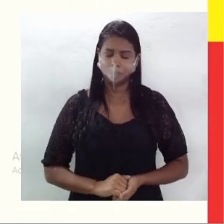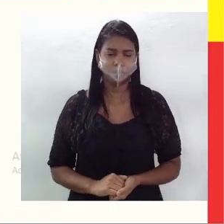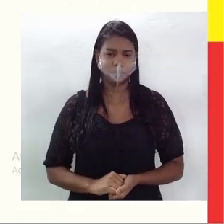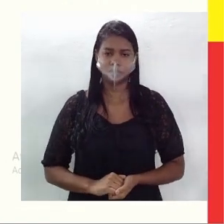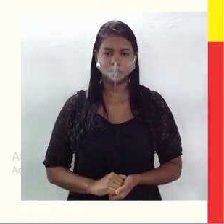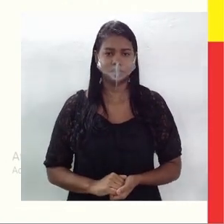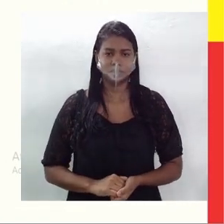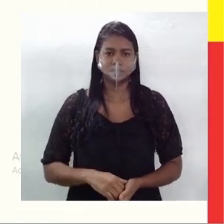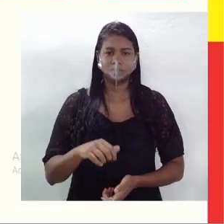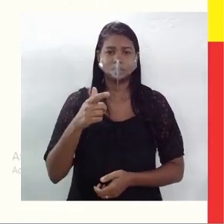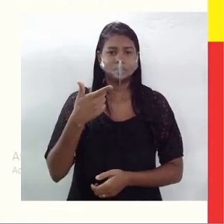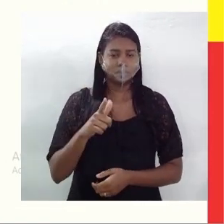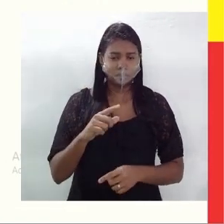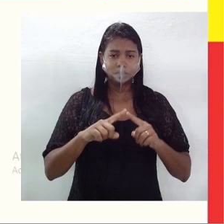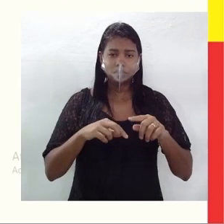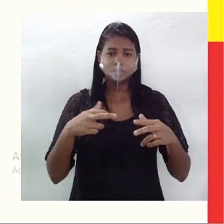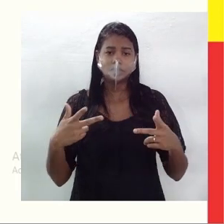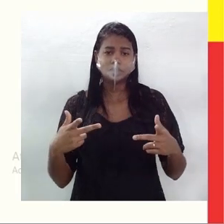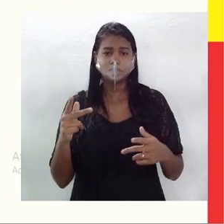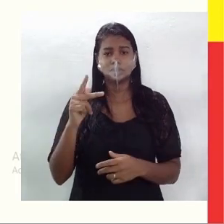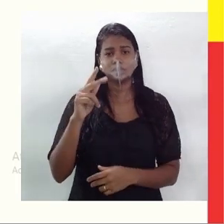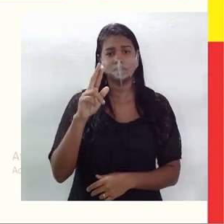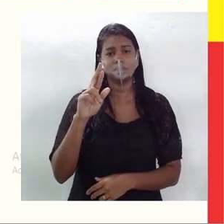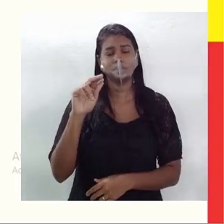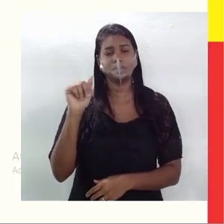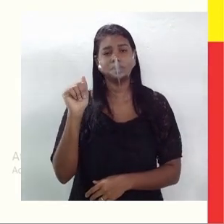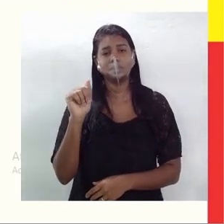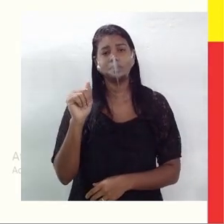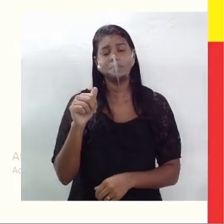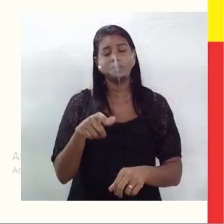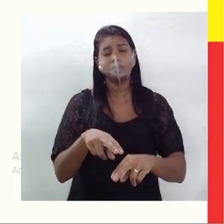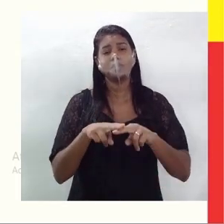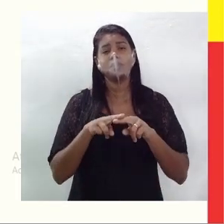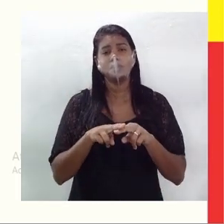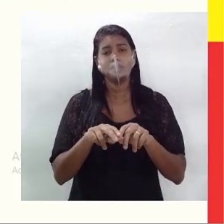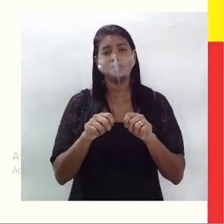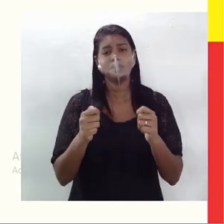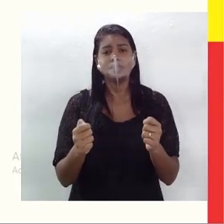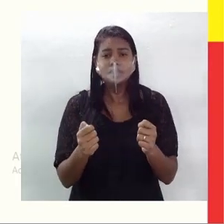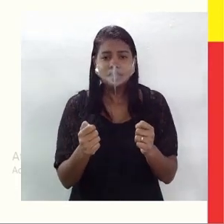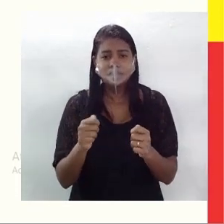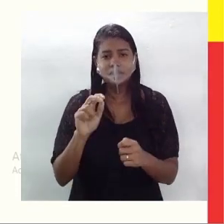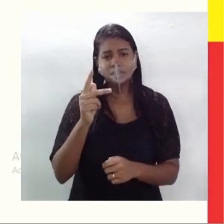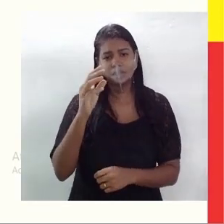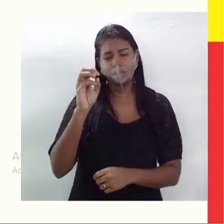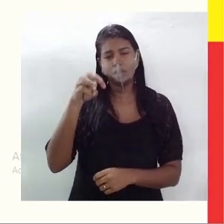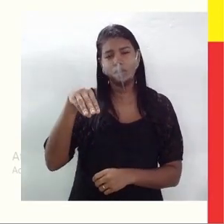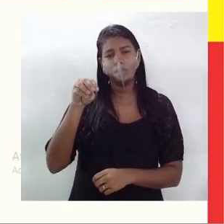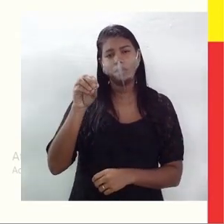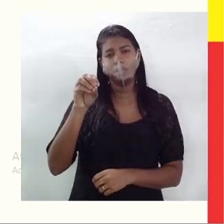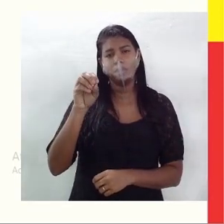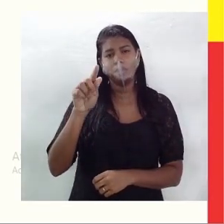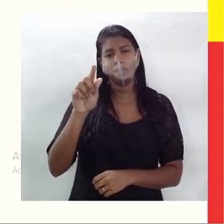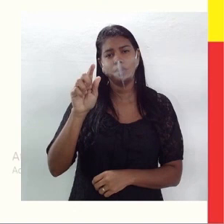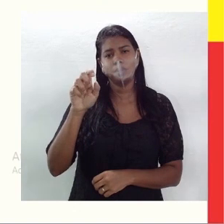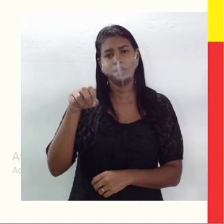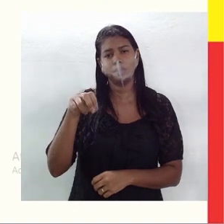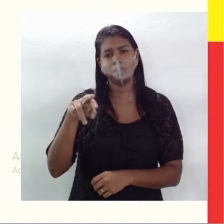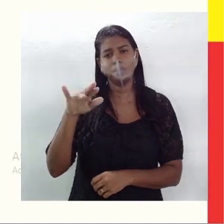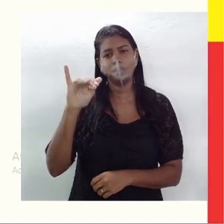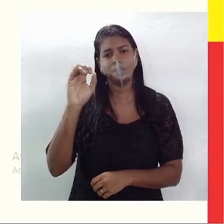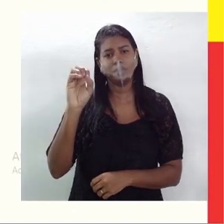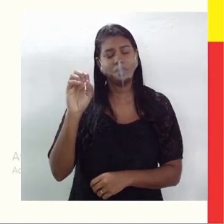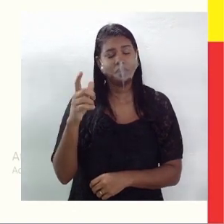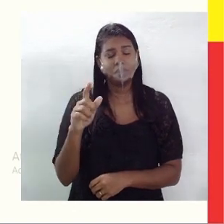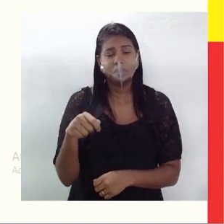Não é uma substância pura, pois o fato de um sistema ser homogêneo e branco não